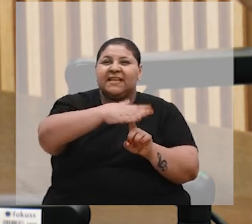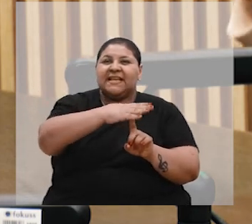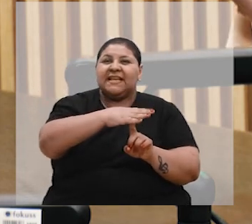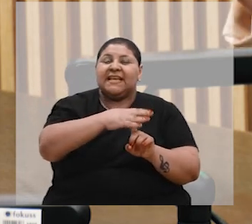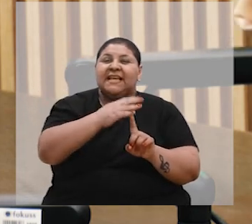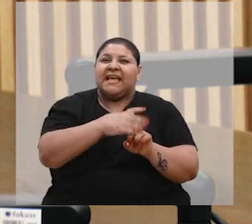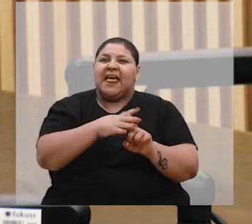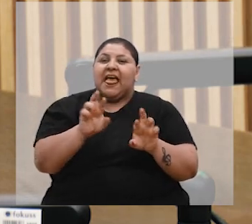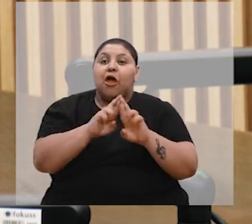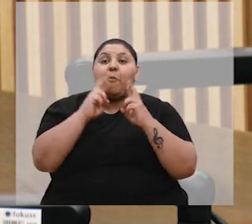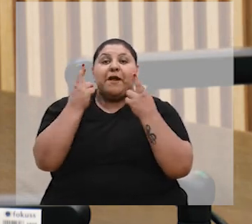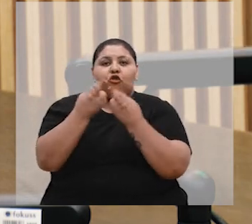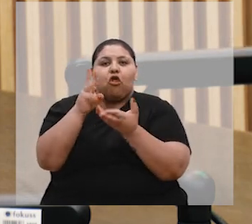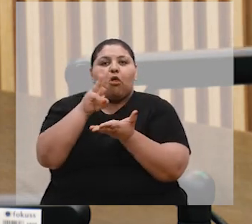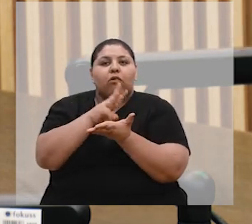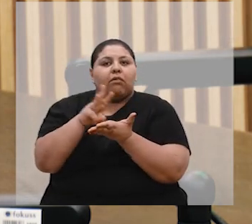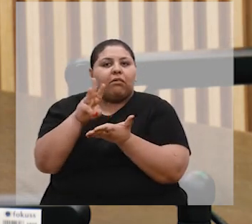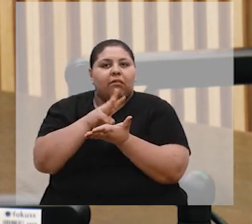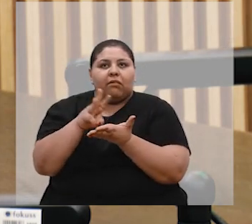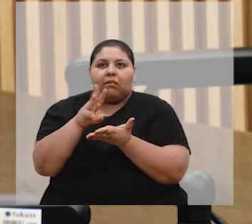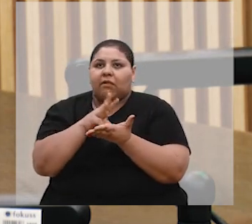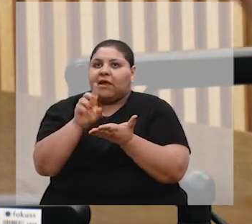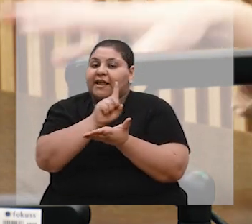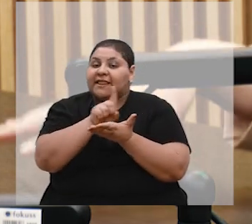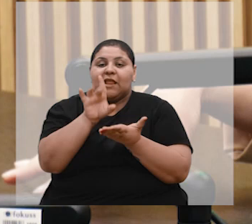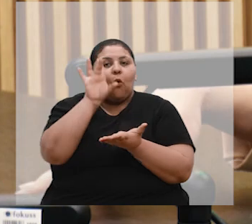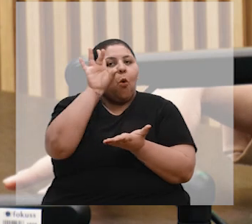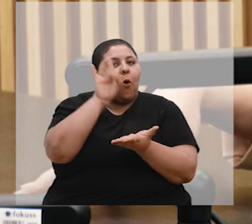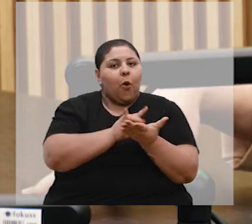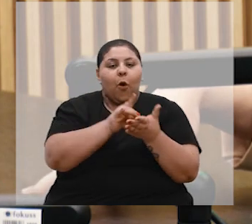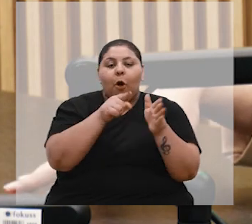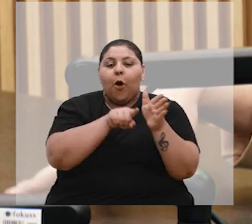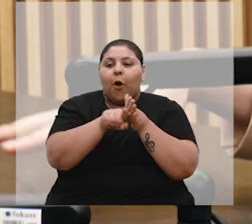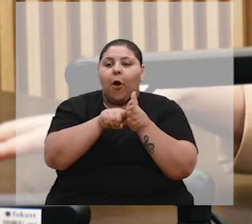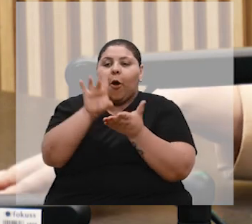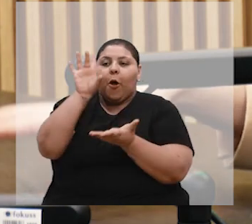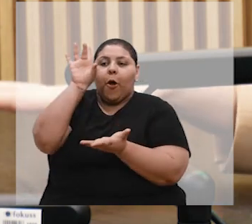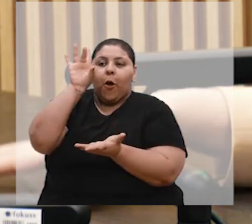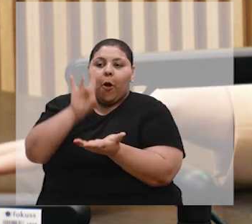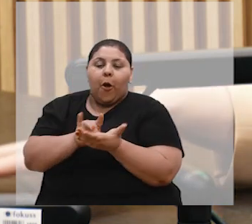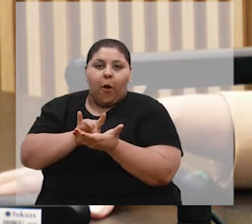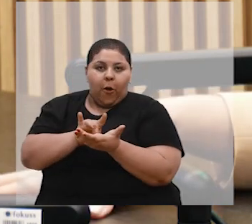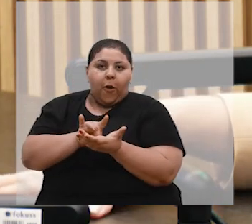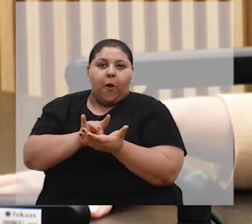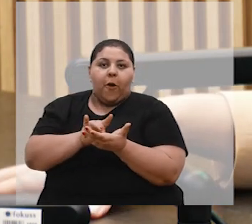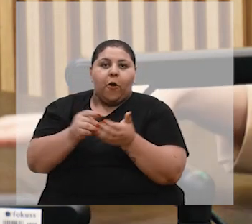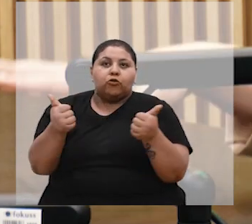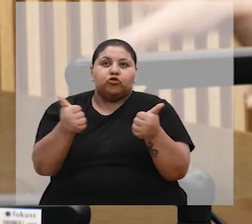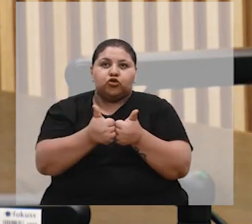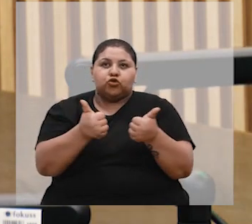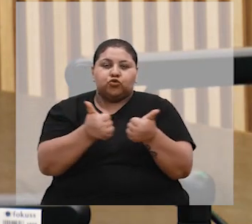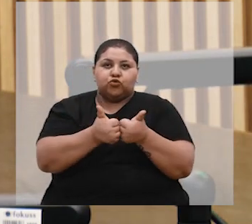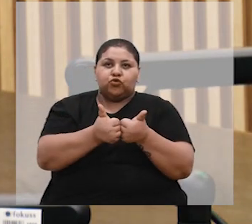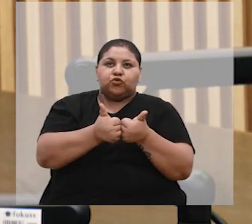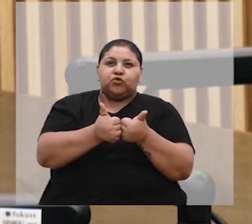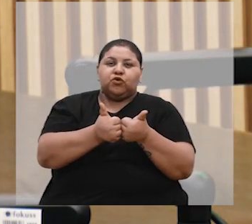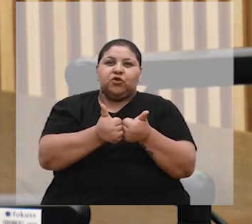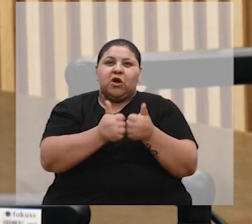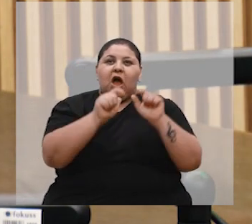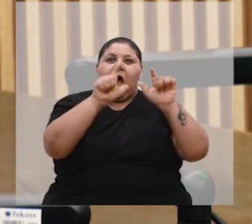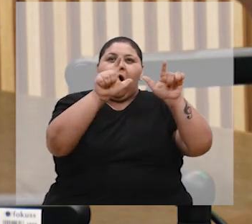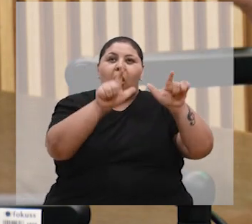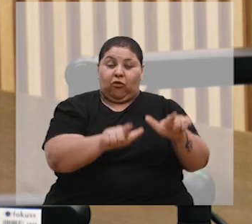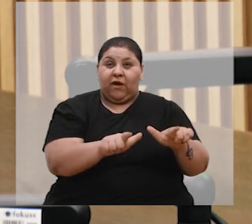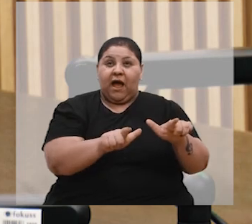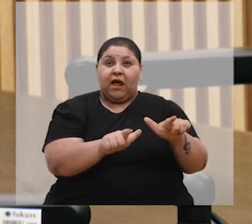WhatsApp uma enquete, né, uma pesquisa que não era oficial. As pesquisas oficiais, elas são registradas junto ao Tribunal Eleitoral. Bom, aquela pesquisa não